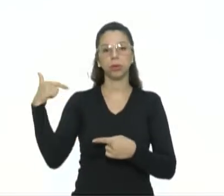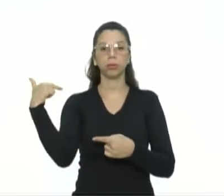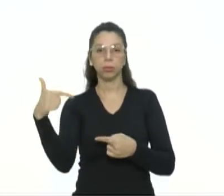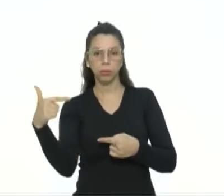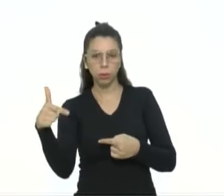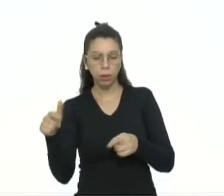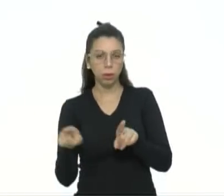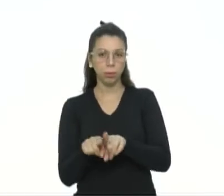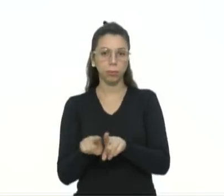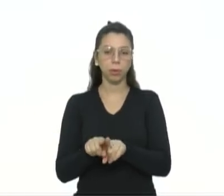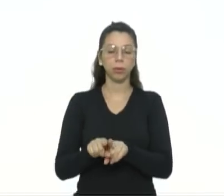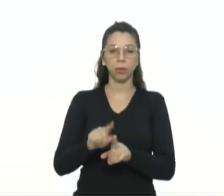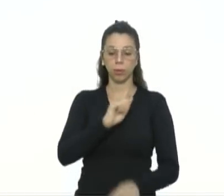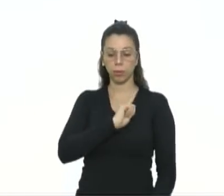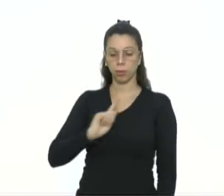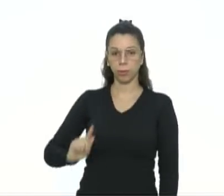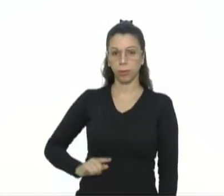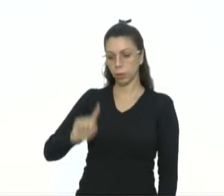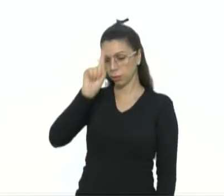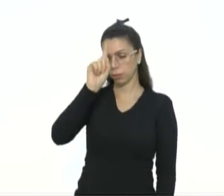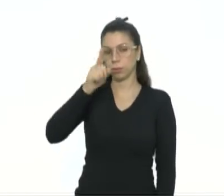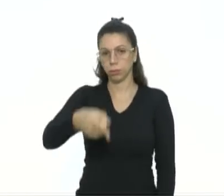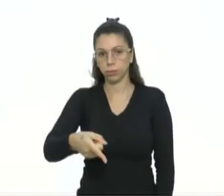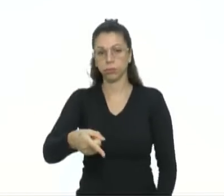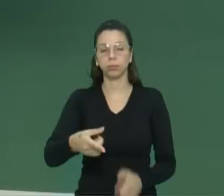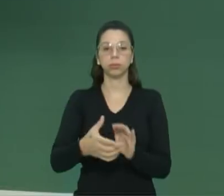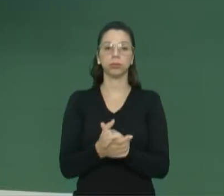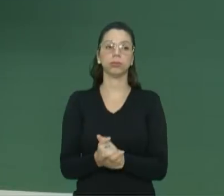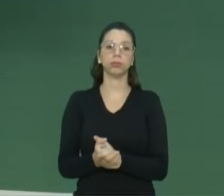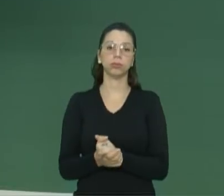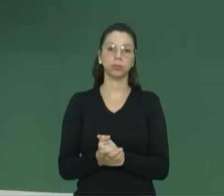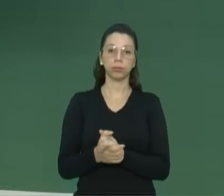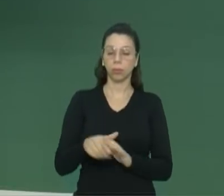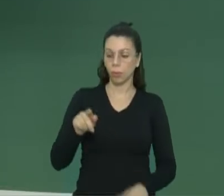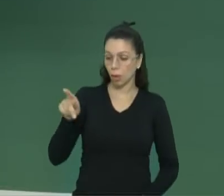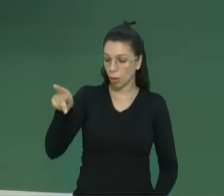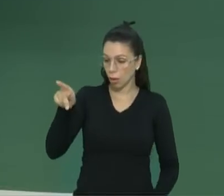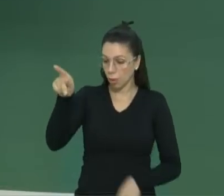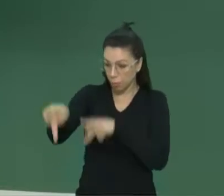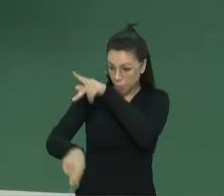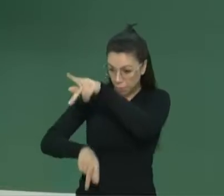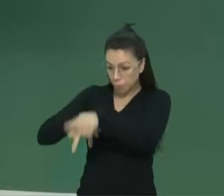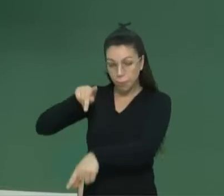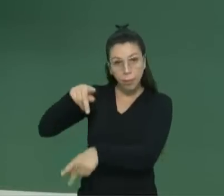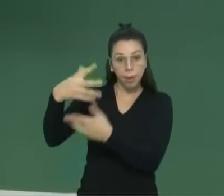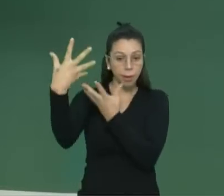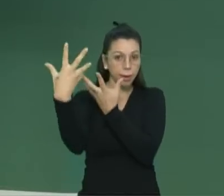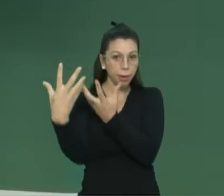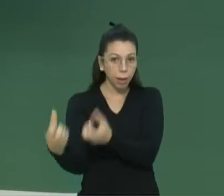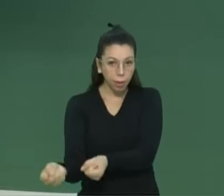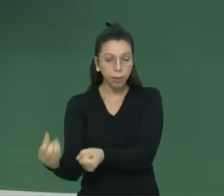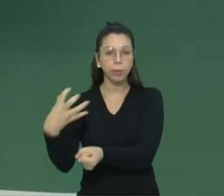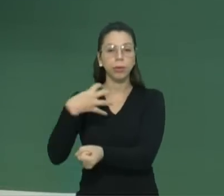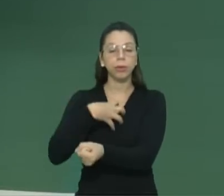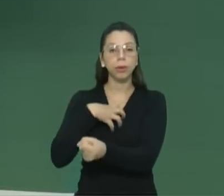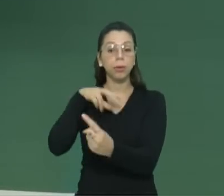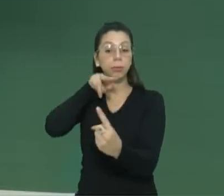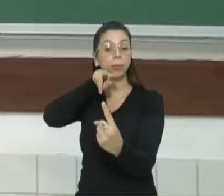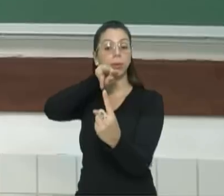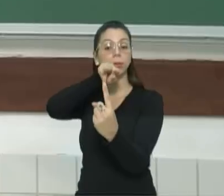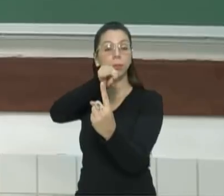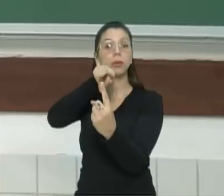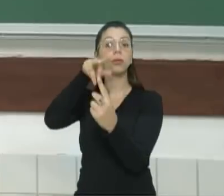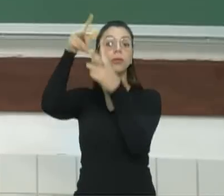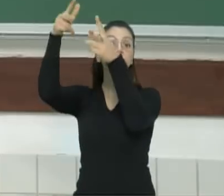no governo totalitário eu faço com que a população tenha uma mesma forma de ver,